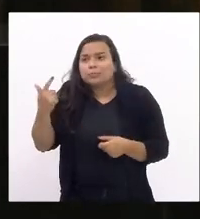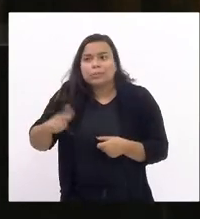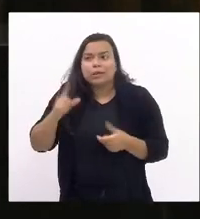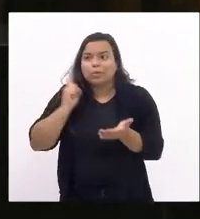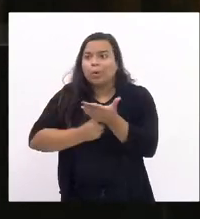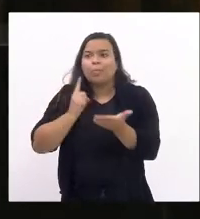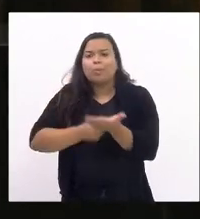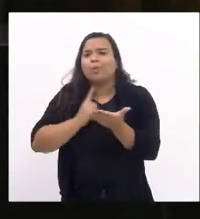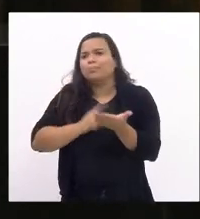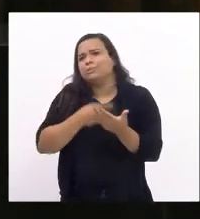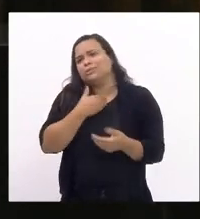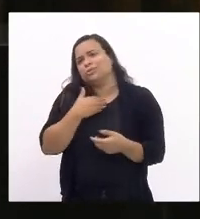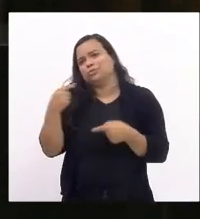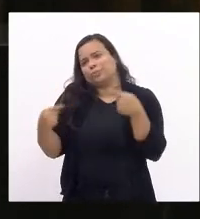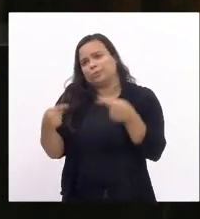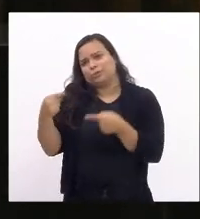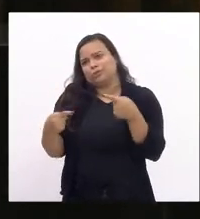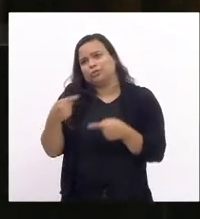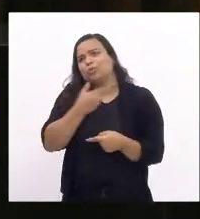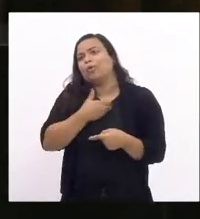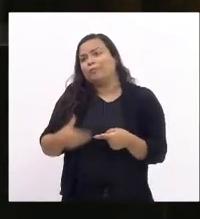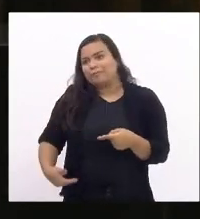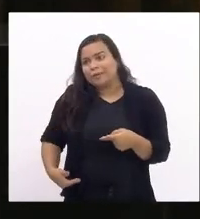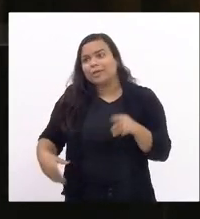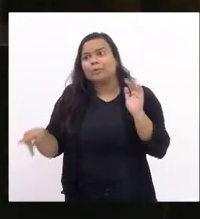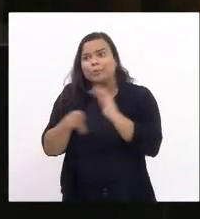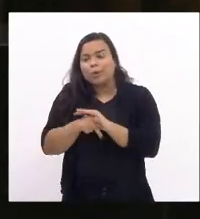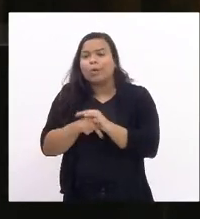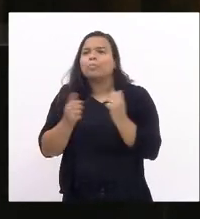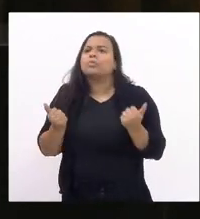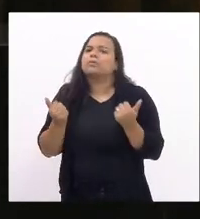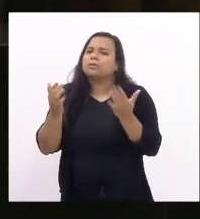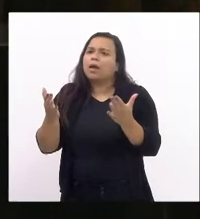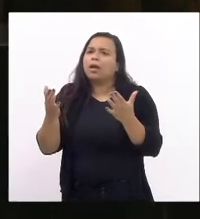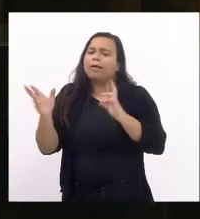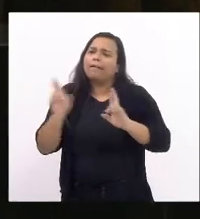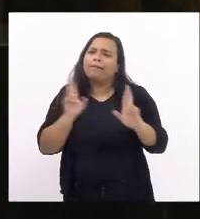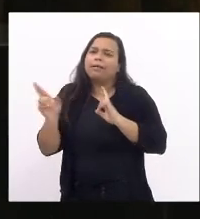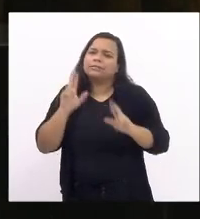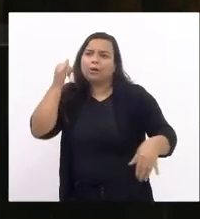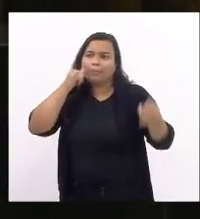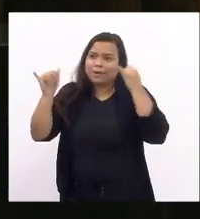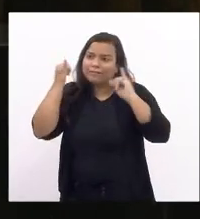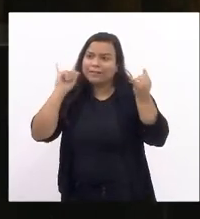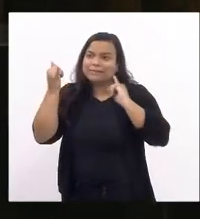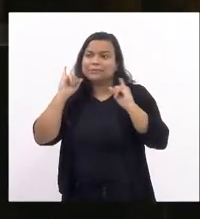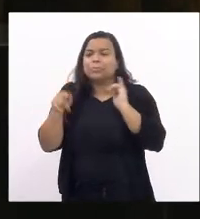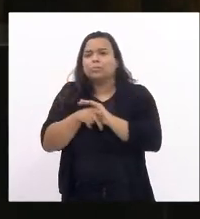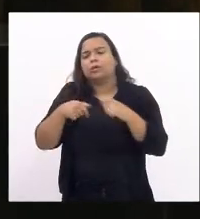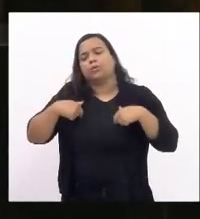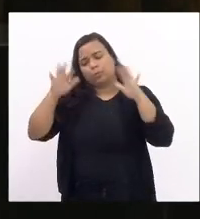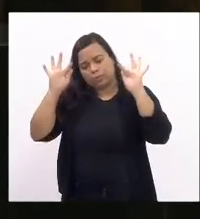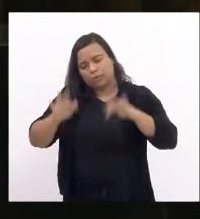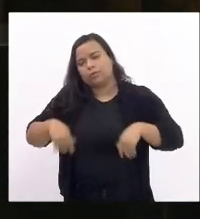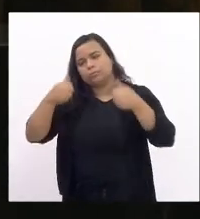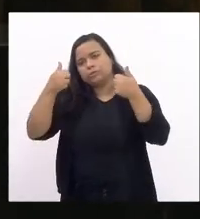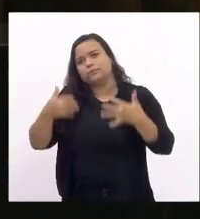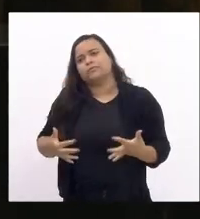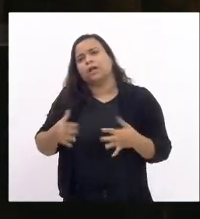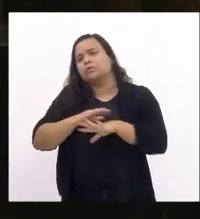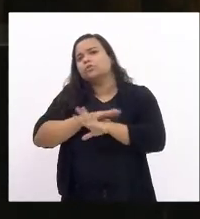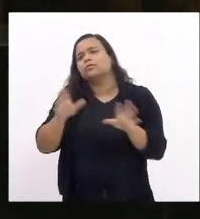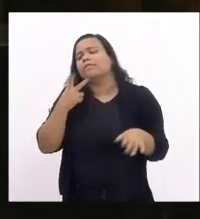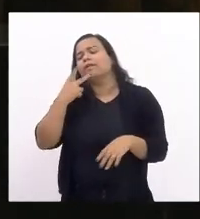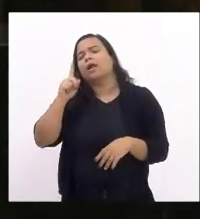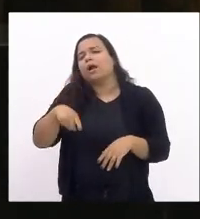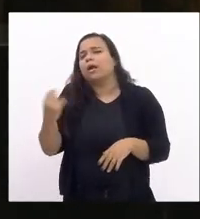compromisso político do governo em estabelecer uma relação de prevenção. E aí termino aqui a minha fala dizendo o quanto que é